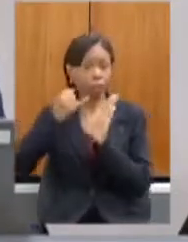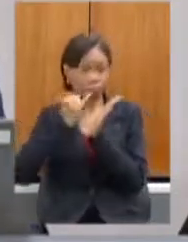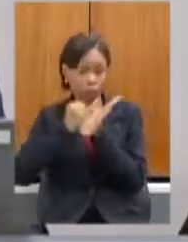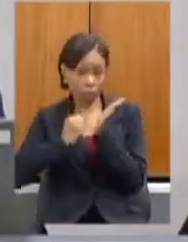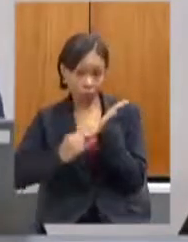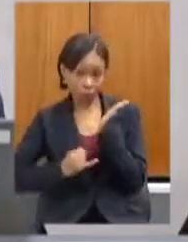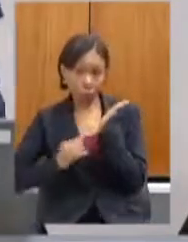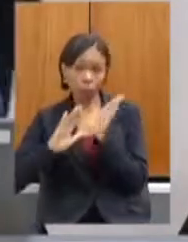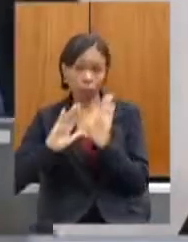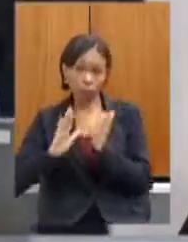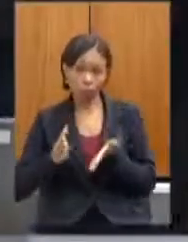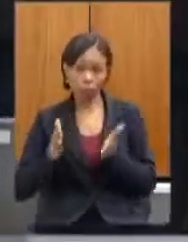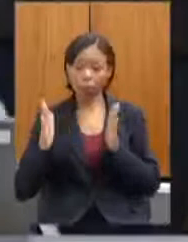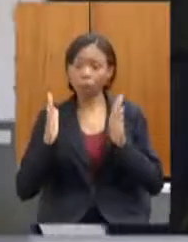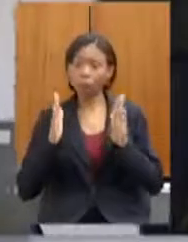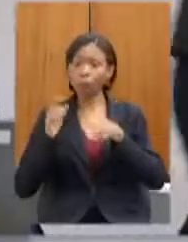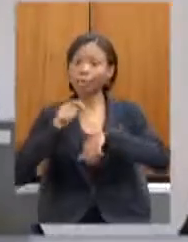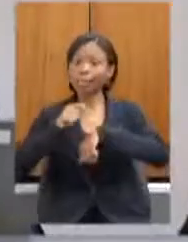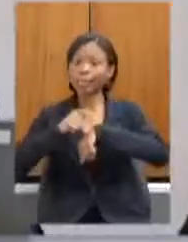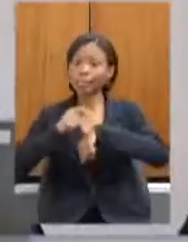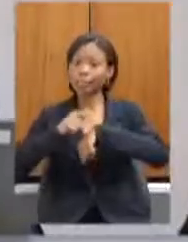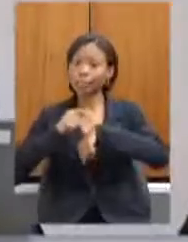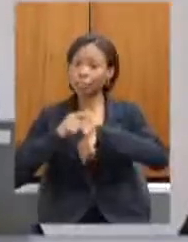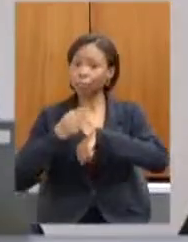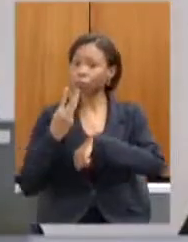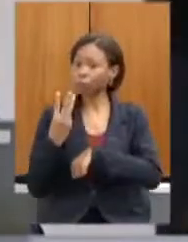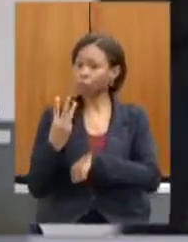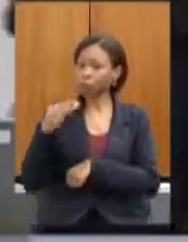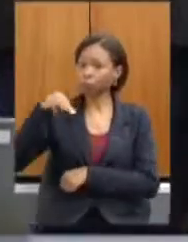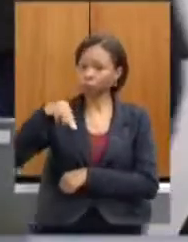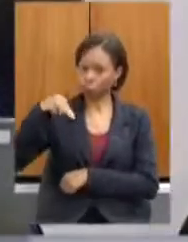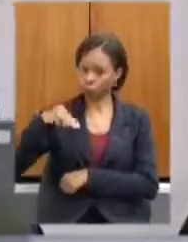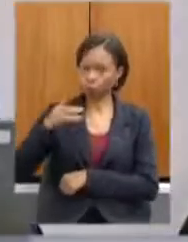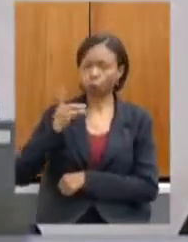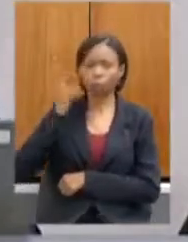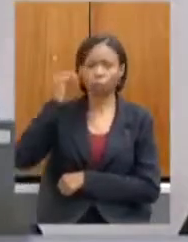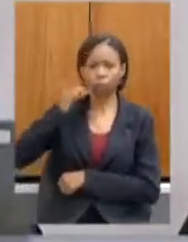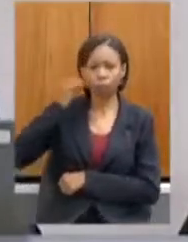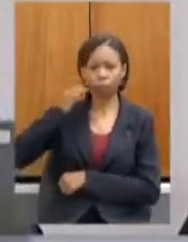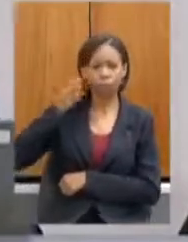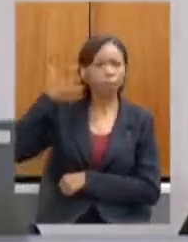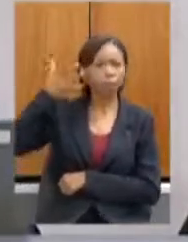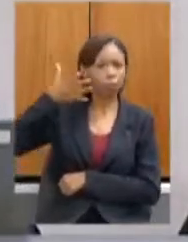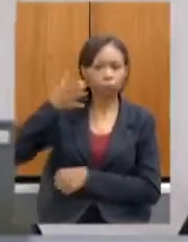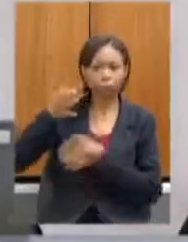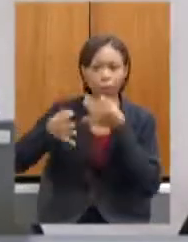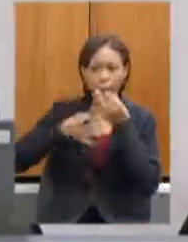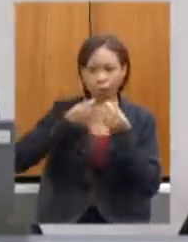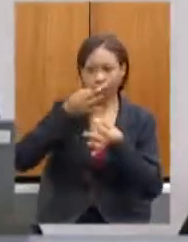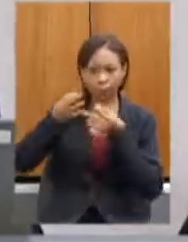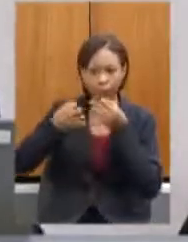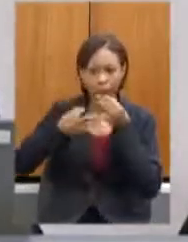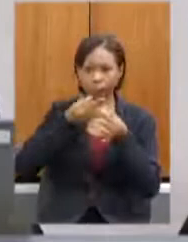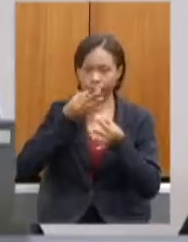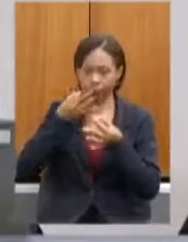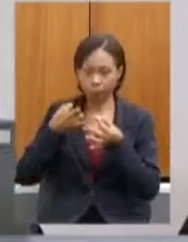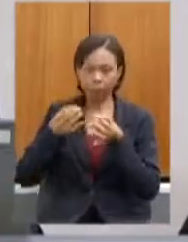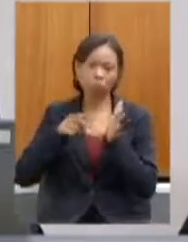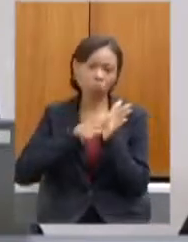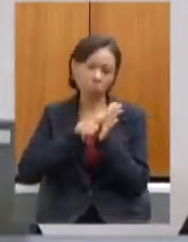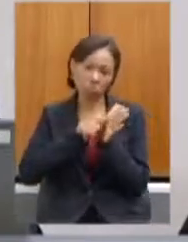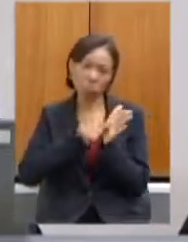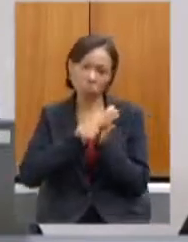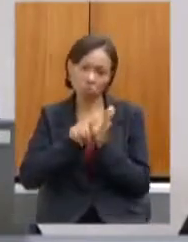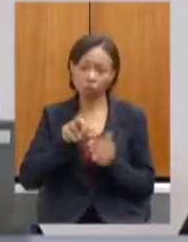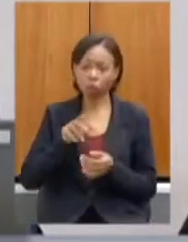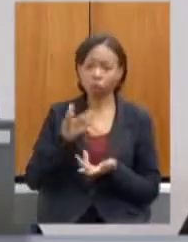no prazo de três minutos sobre os deputados poderão fazer a inquisição a o questionamento